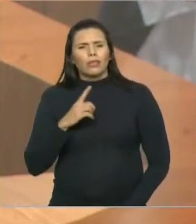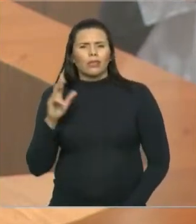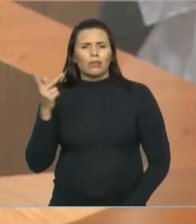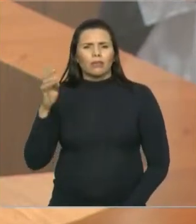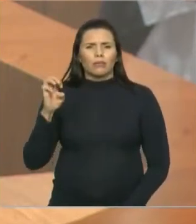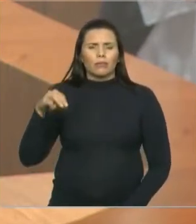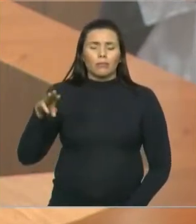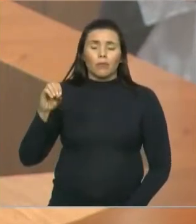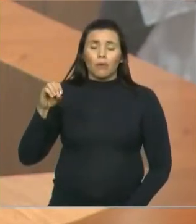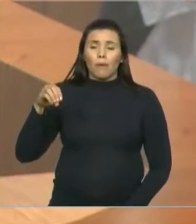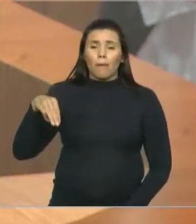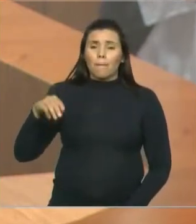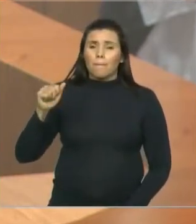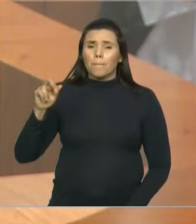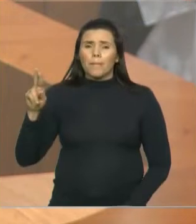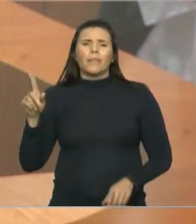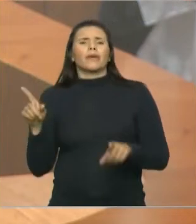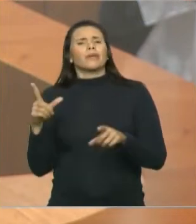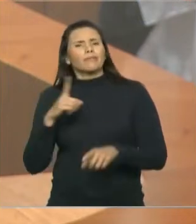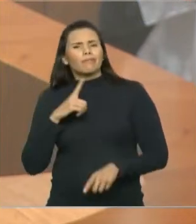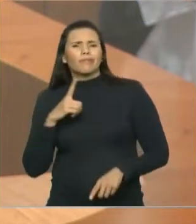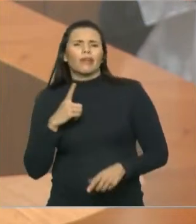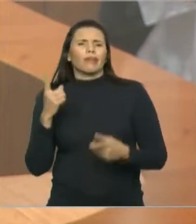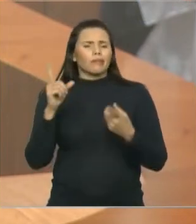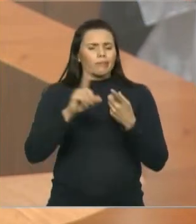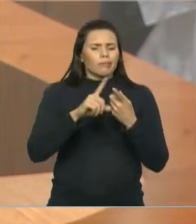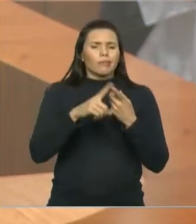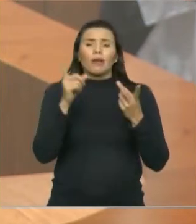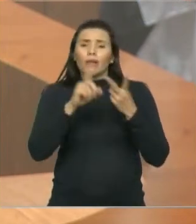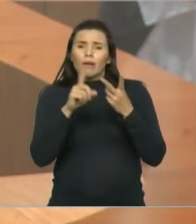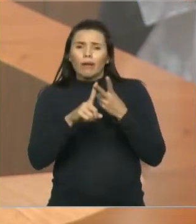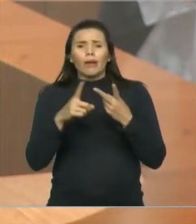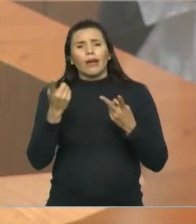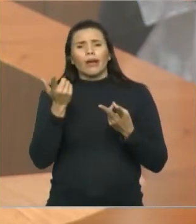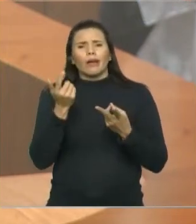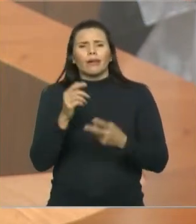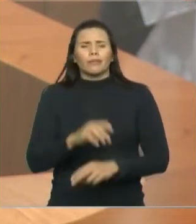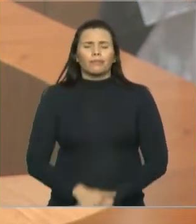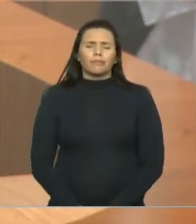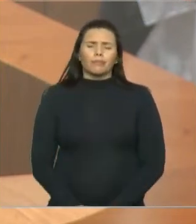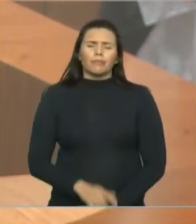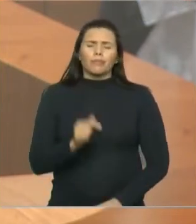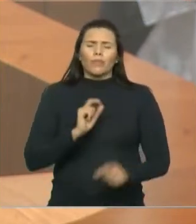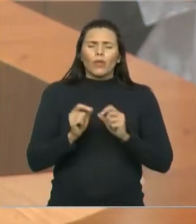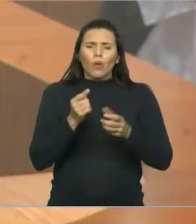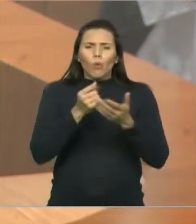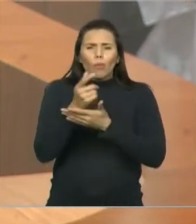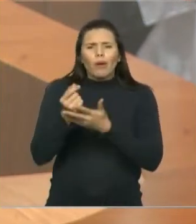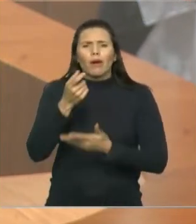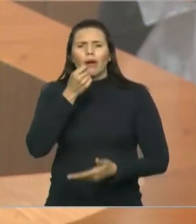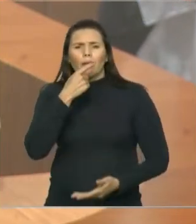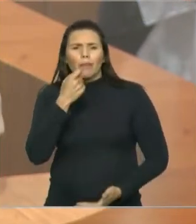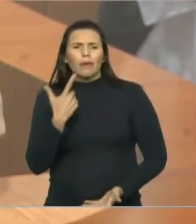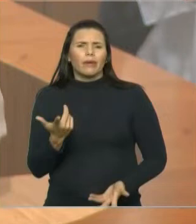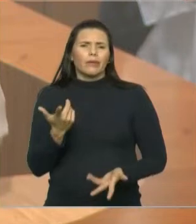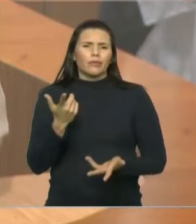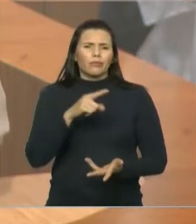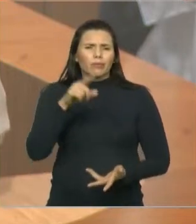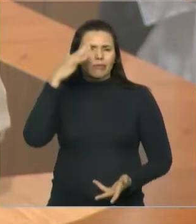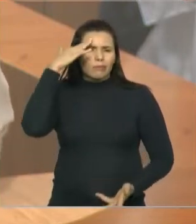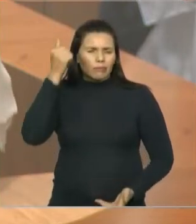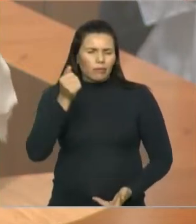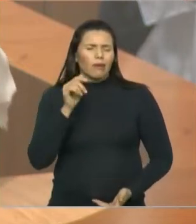Então, agora nós temos que realmente dar um passo nisso. E aí, os municípios também sobrecarregados,